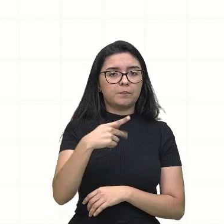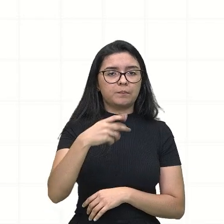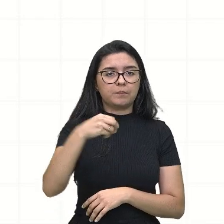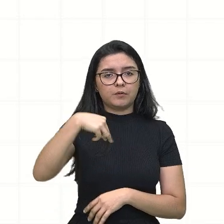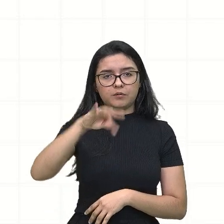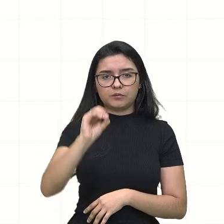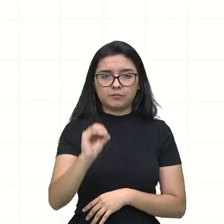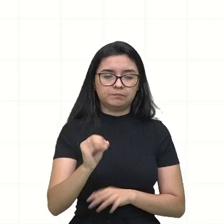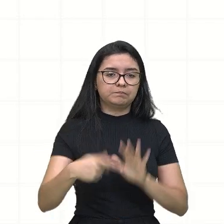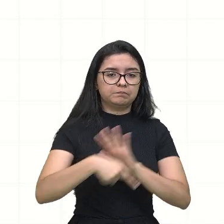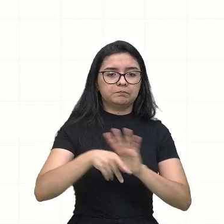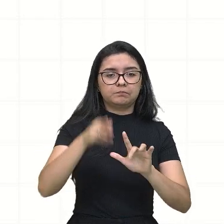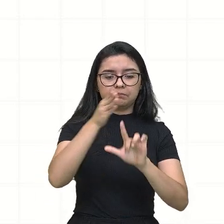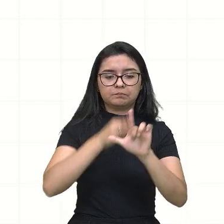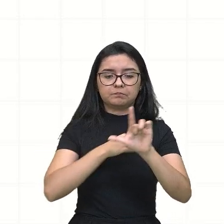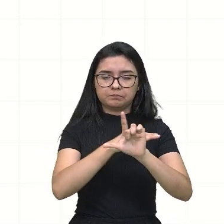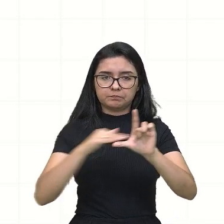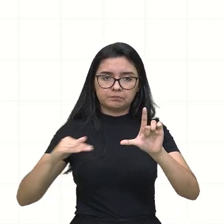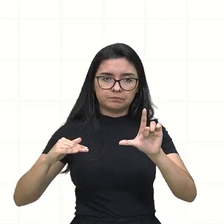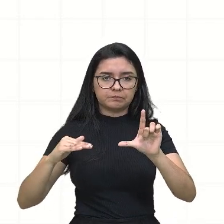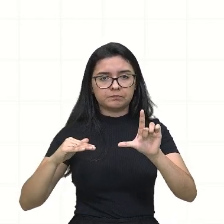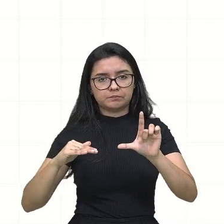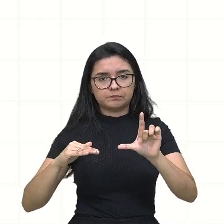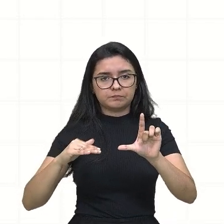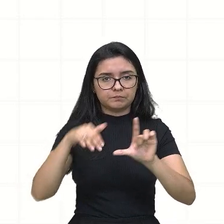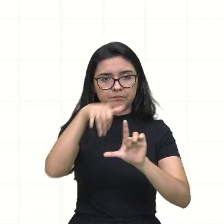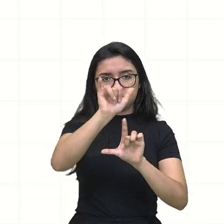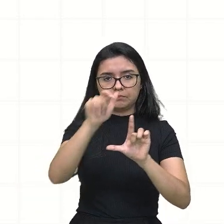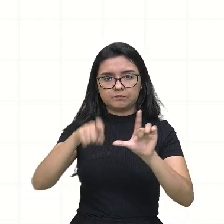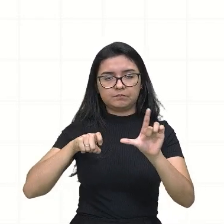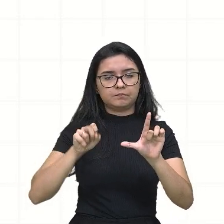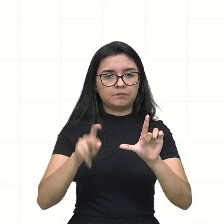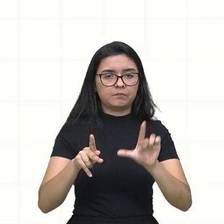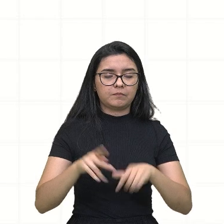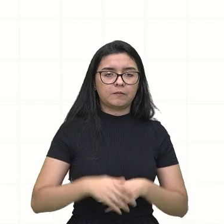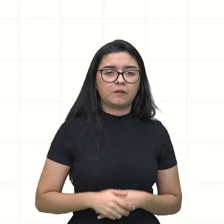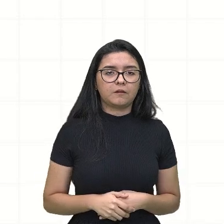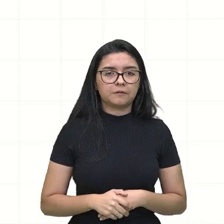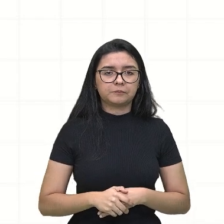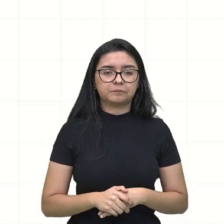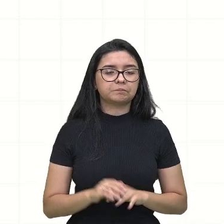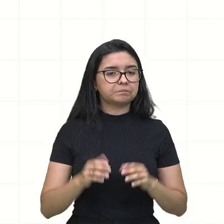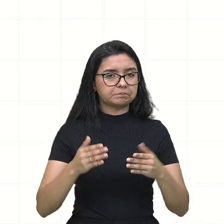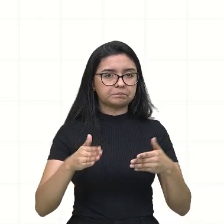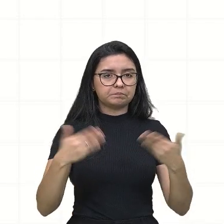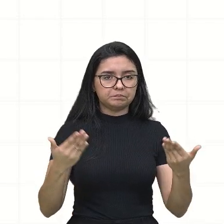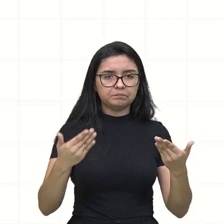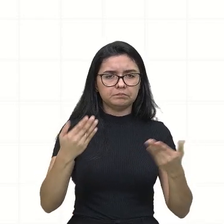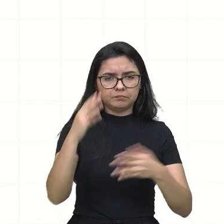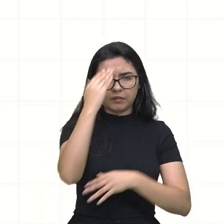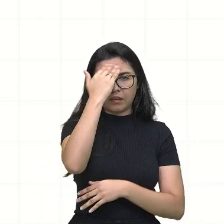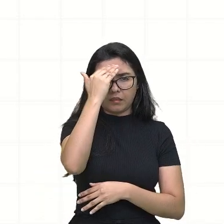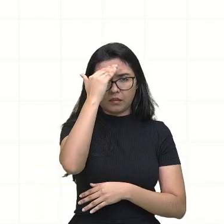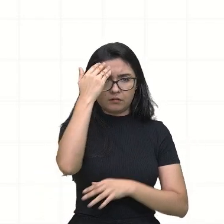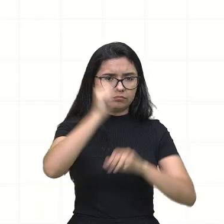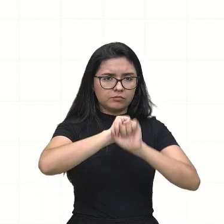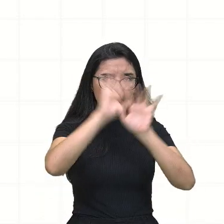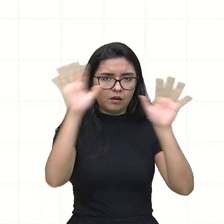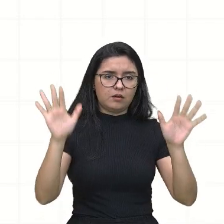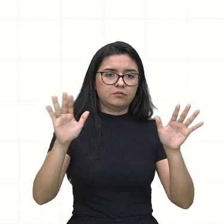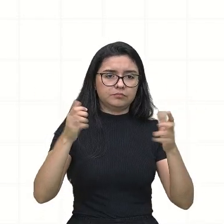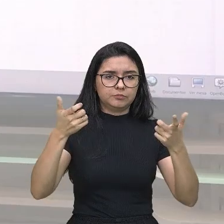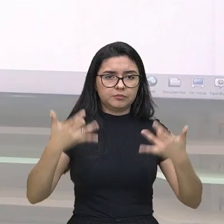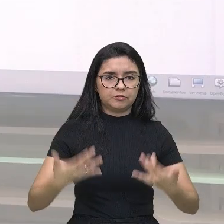ponto em um plano cartesiano, beleza? Tranquilo? Deu para entender? Olha o que o professor falou para você,